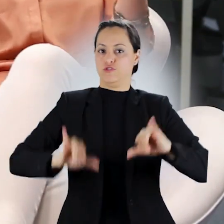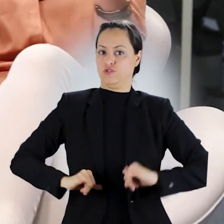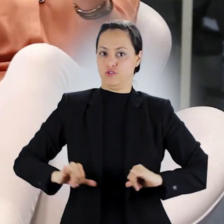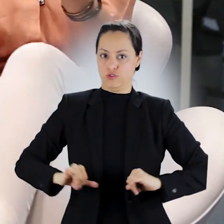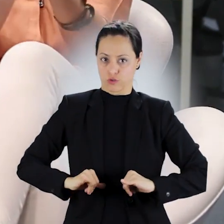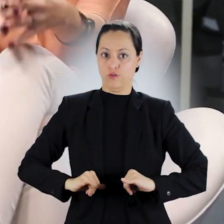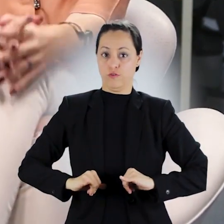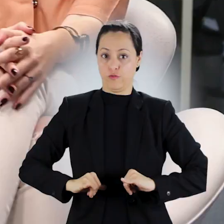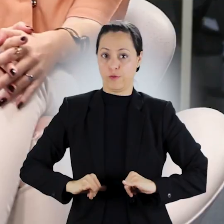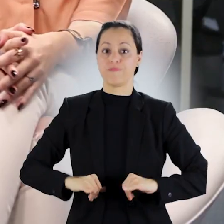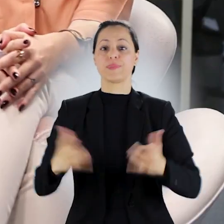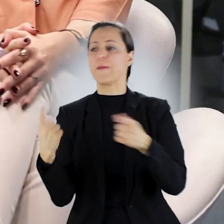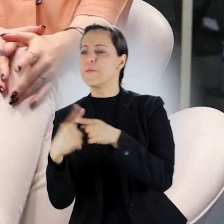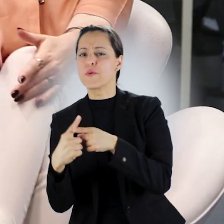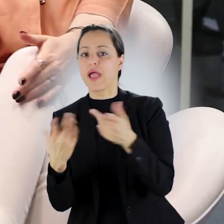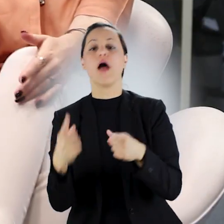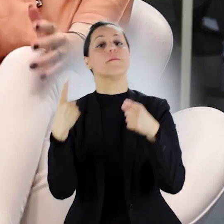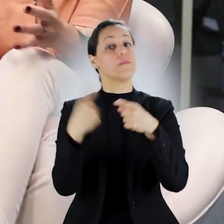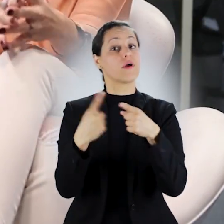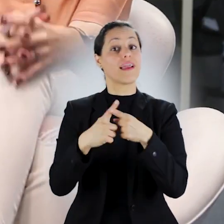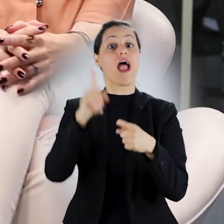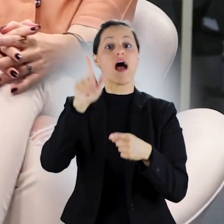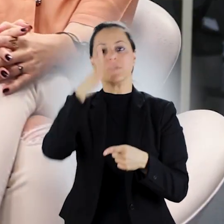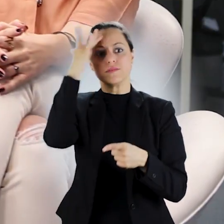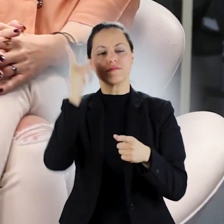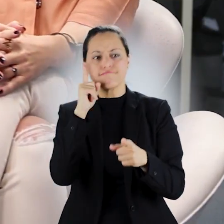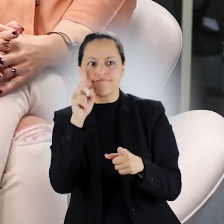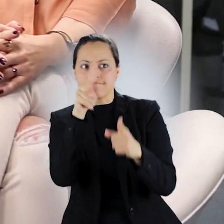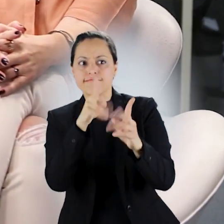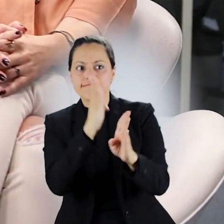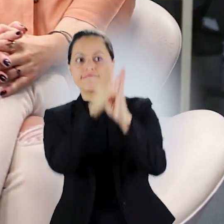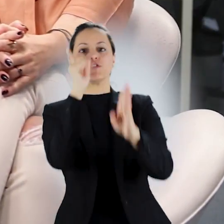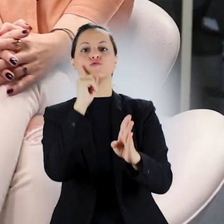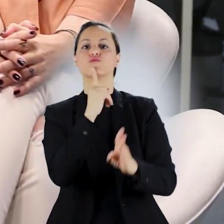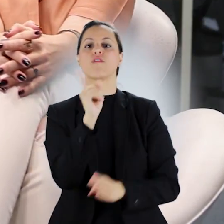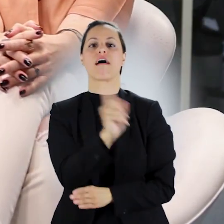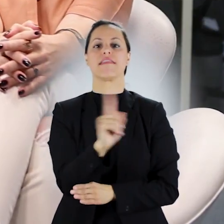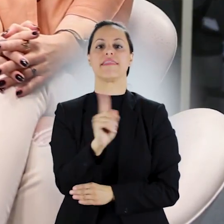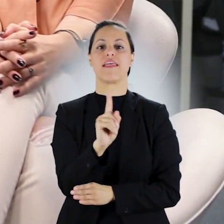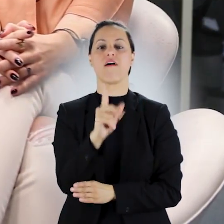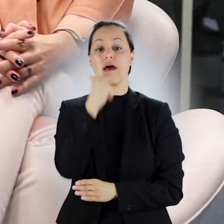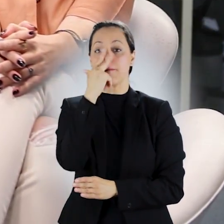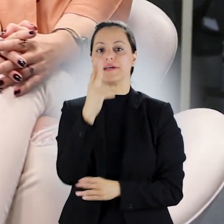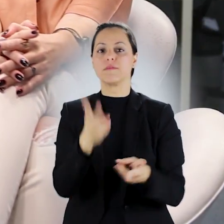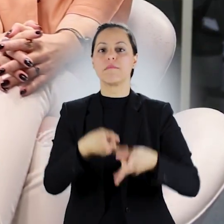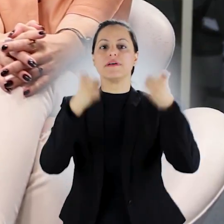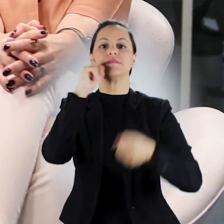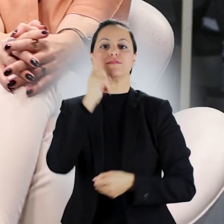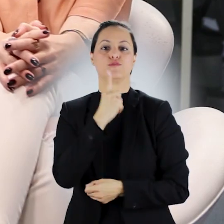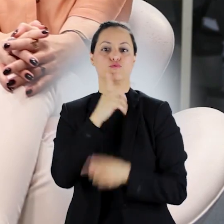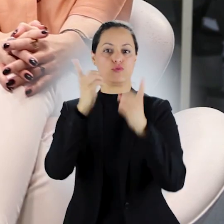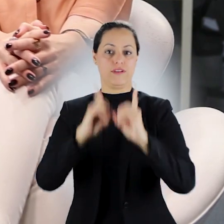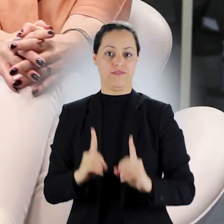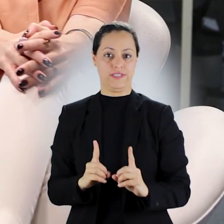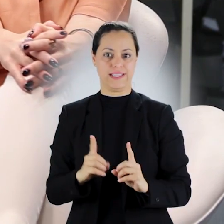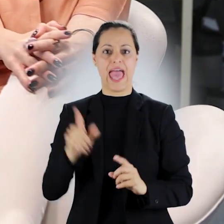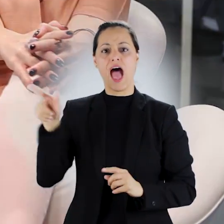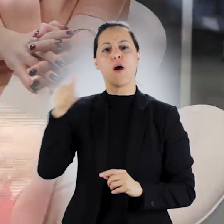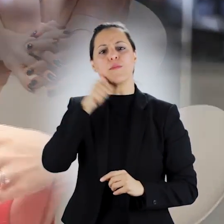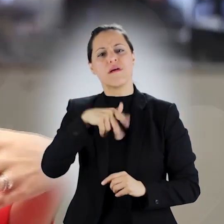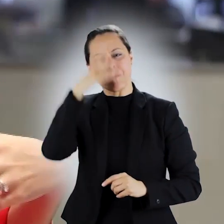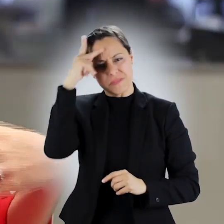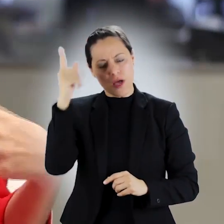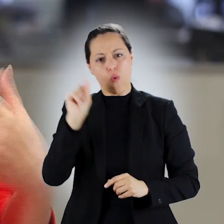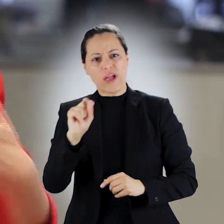uma deficiência invisível. Eu imaginaria invisível. Que fosse o cego. Não, por quê? Porque o cego tá na cara, a